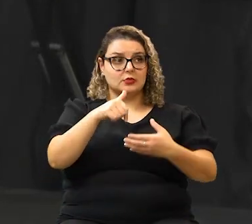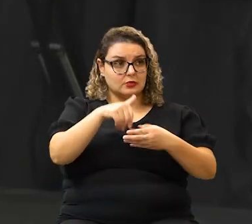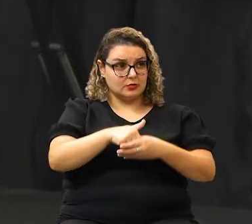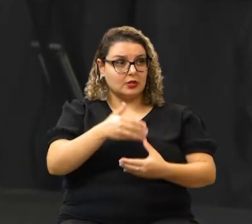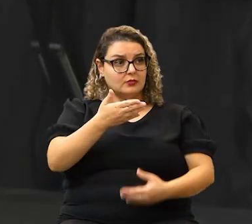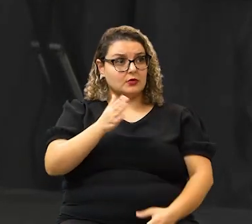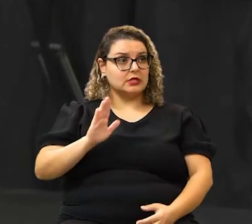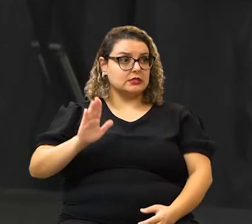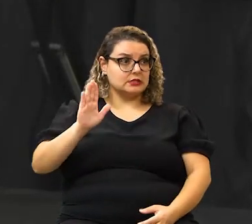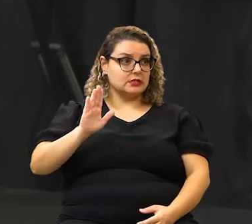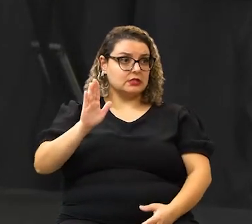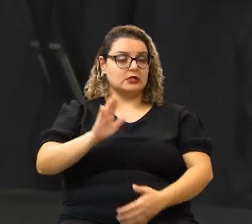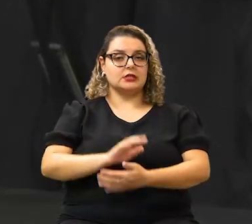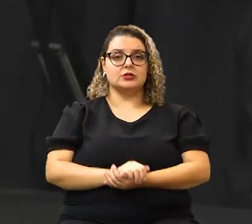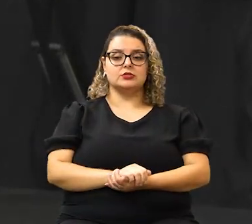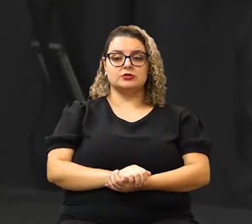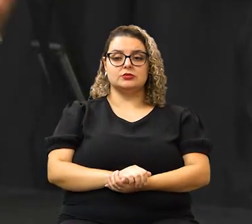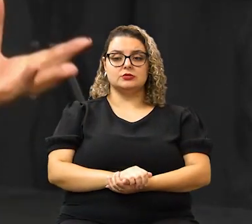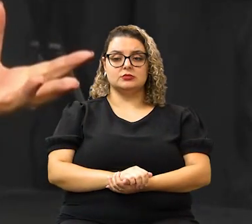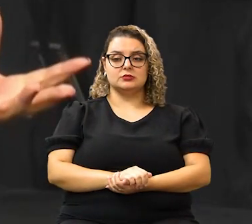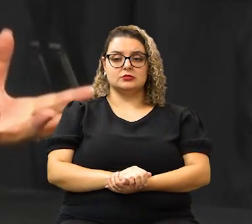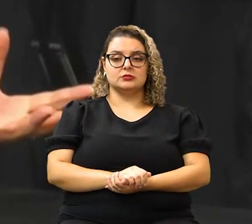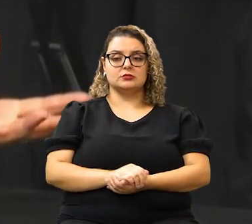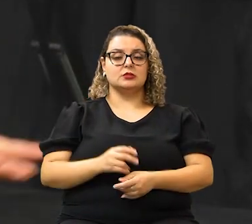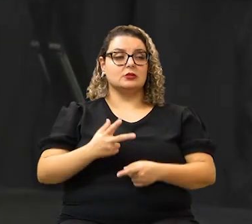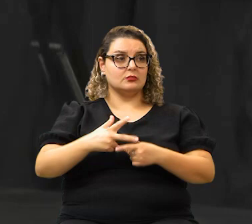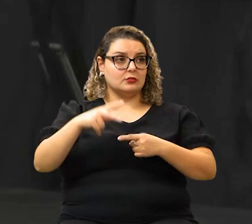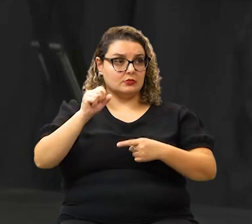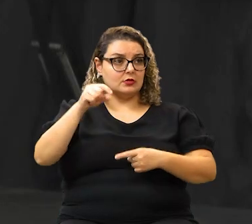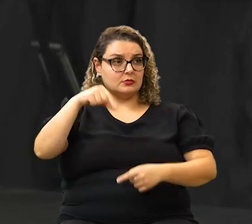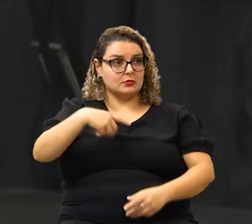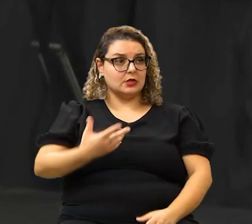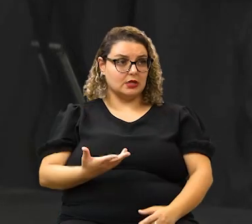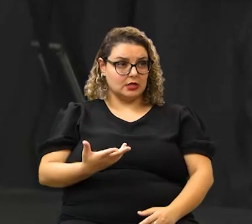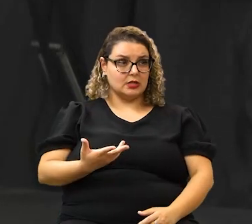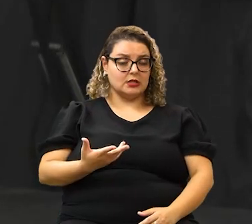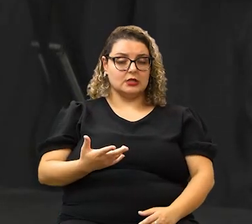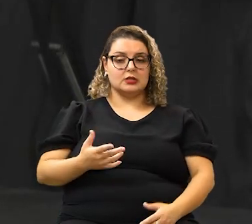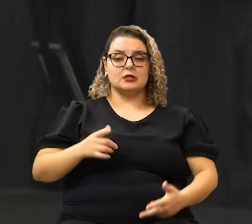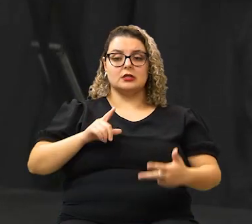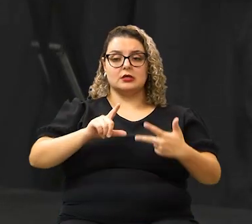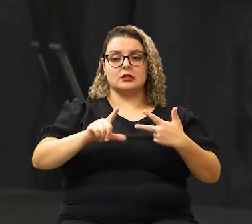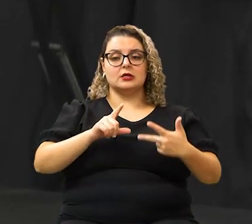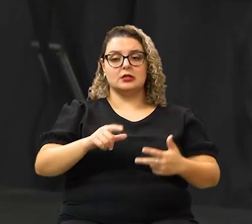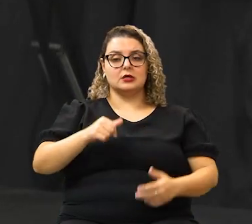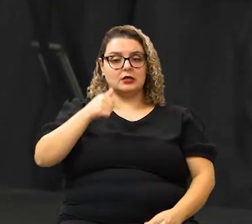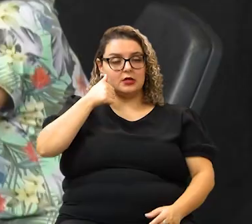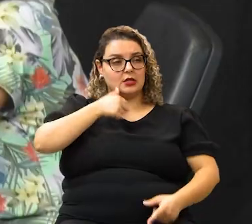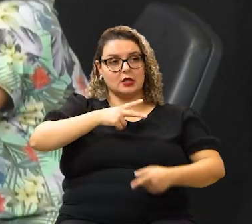atual legislatura, sendo a campeã de votos aqui na nossa cidade, com